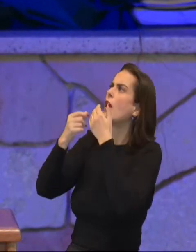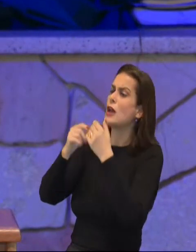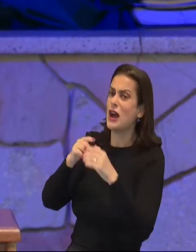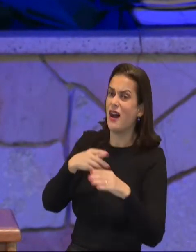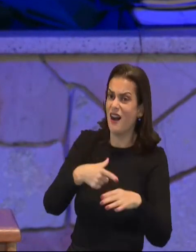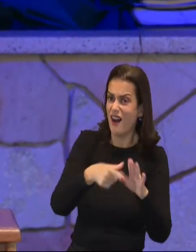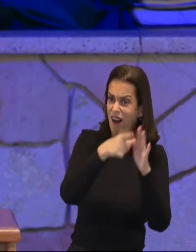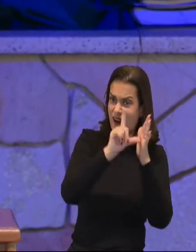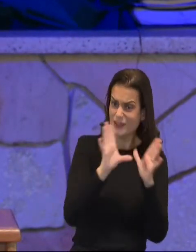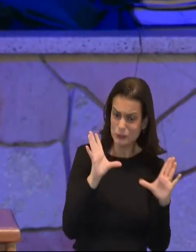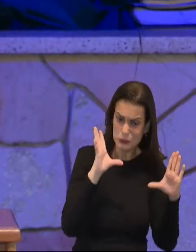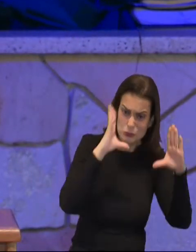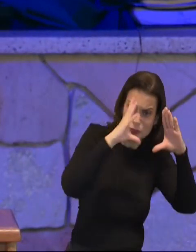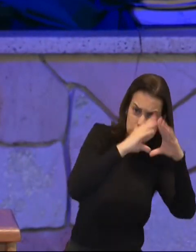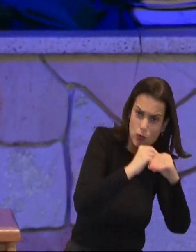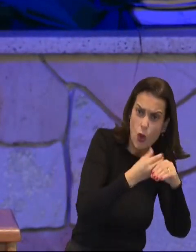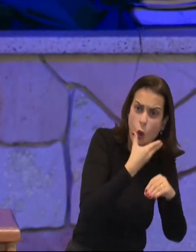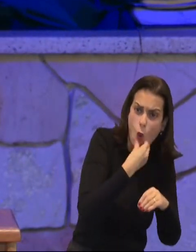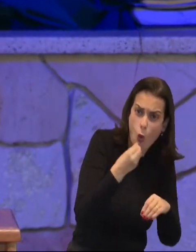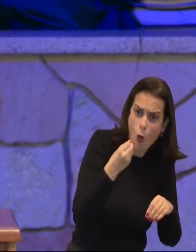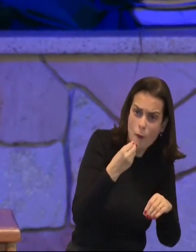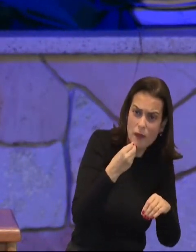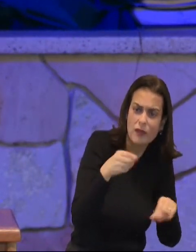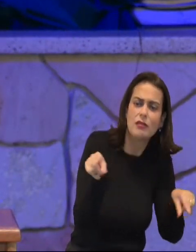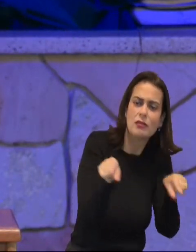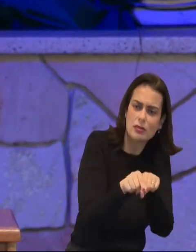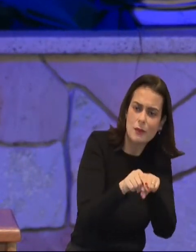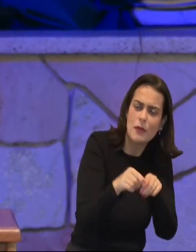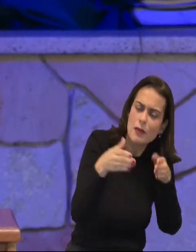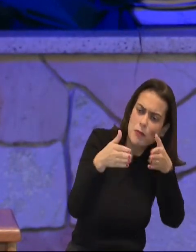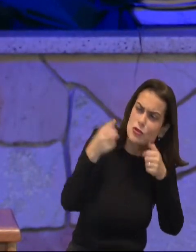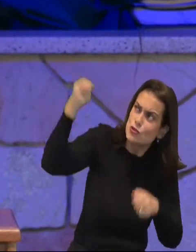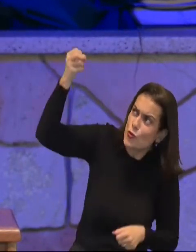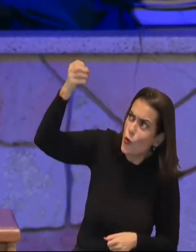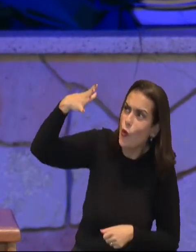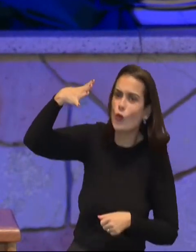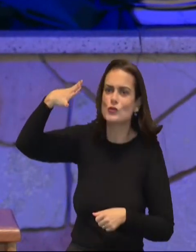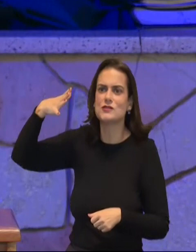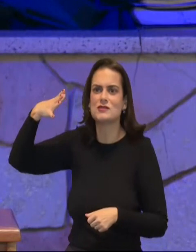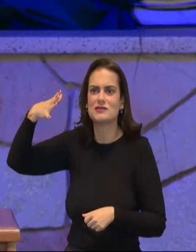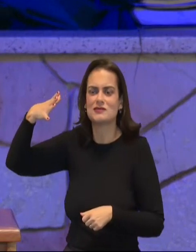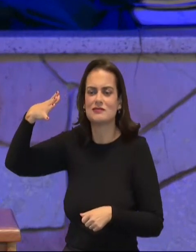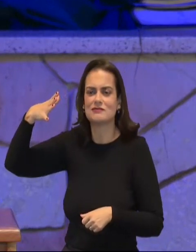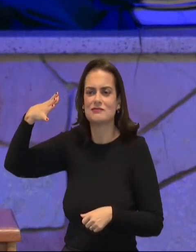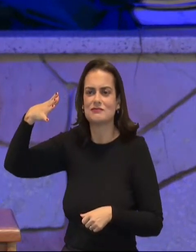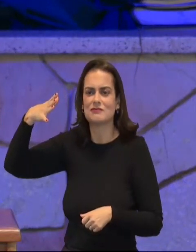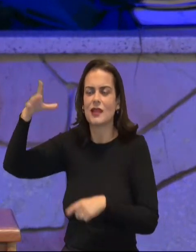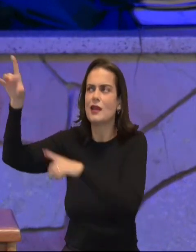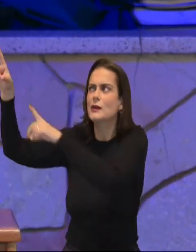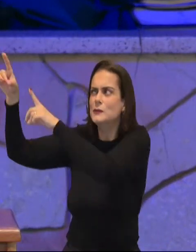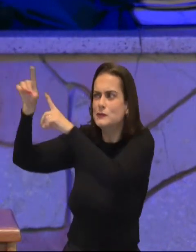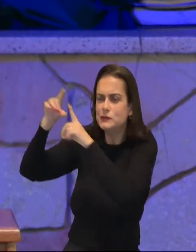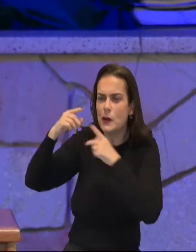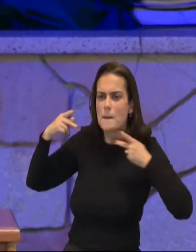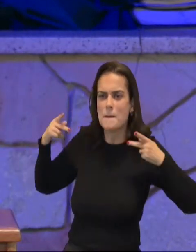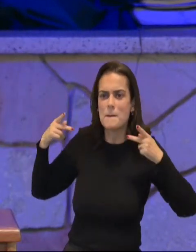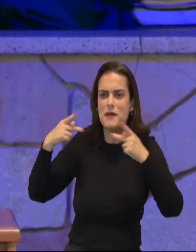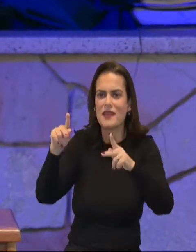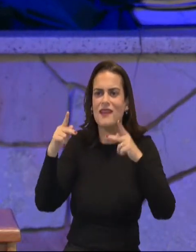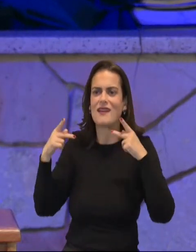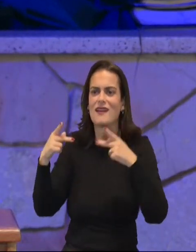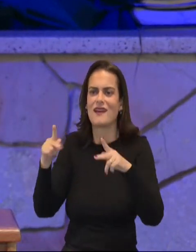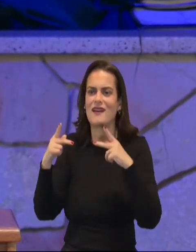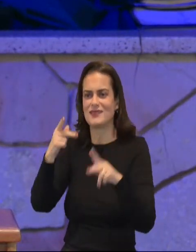estávamos, e aquele homem pede luz, diz o texto. E houve ali a palavra do Senhor pregada para